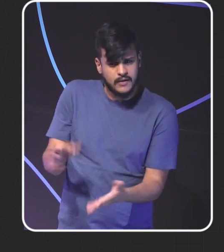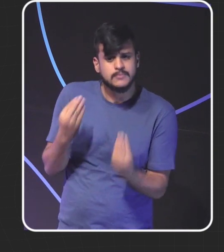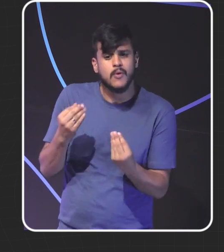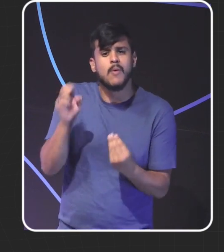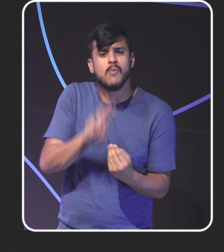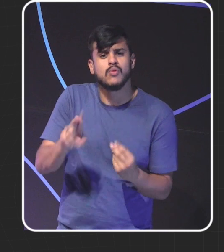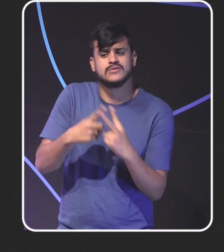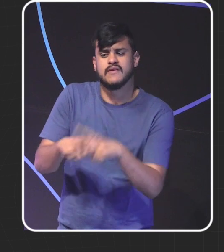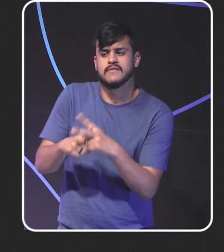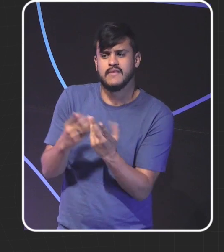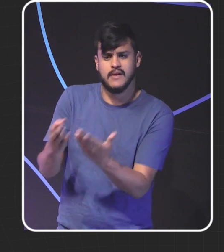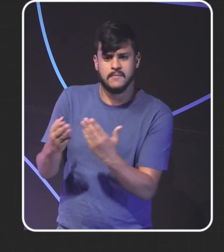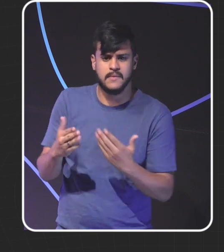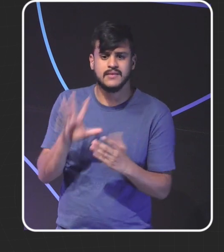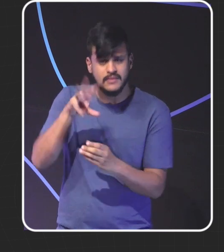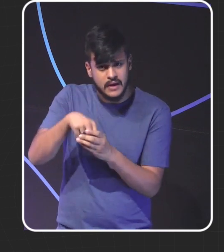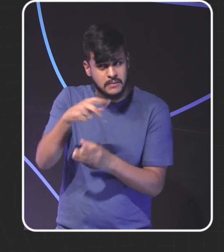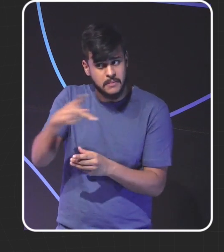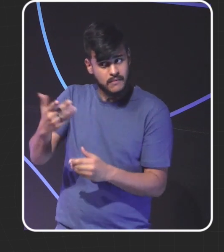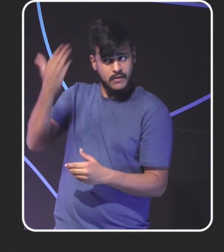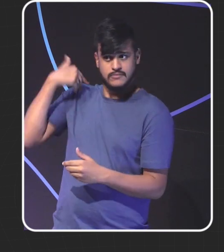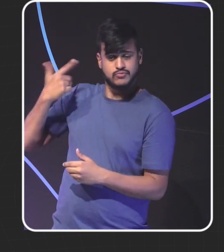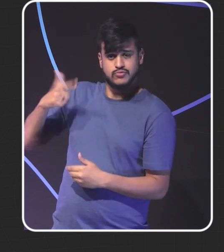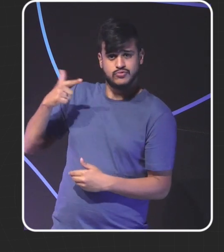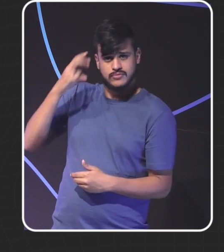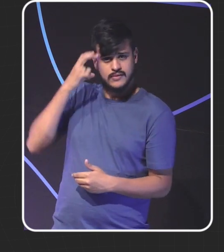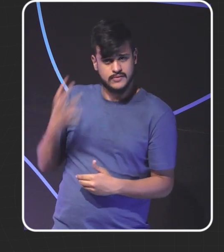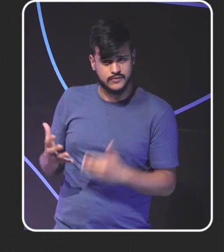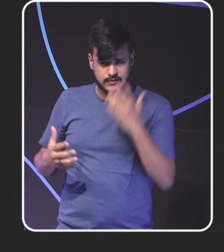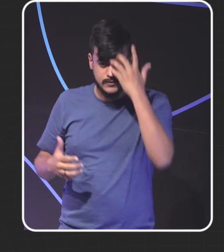ferramentas nesse sentido em aplicações que antes não tinham, né?